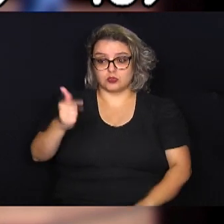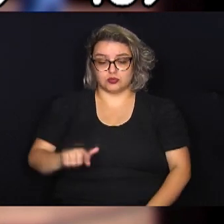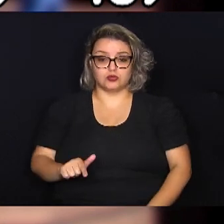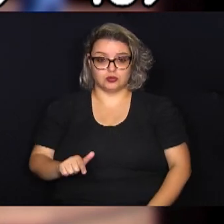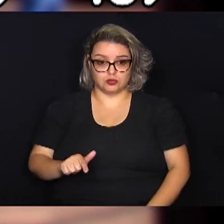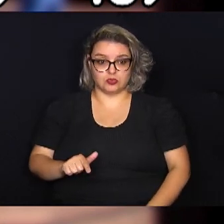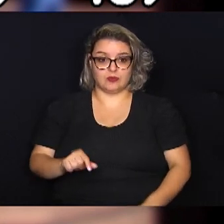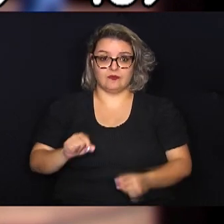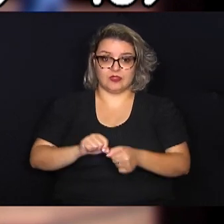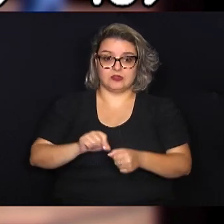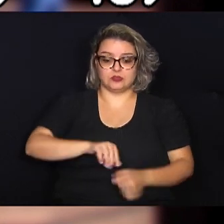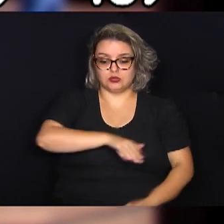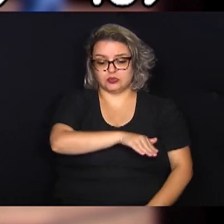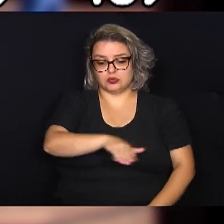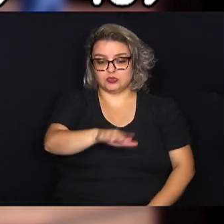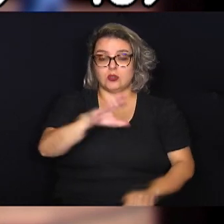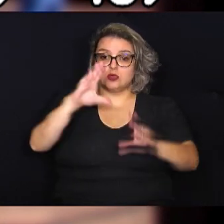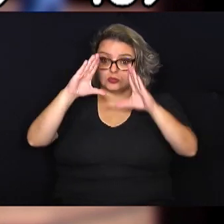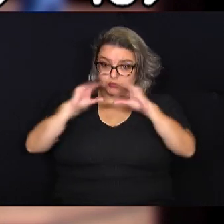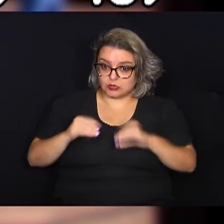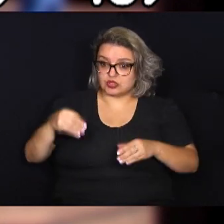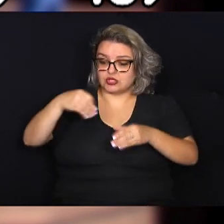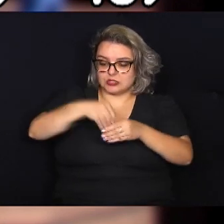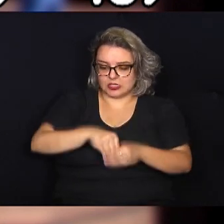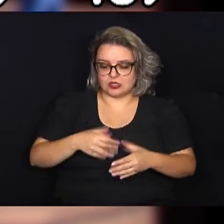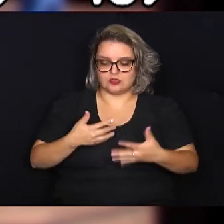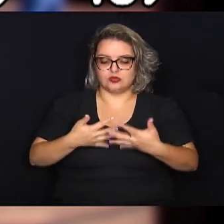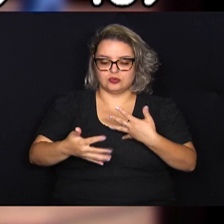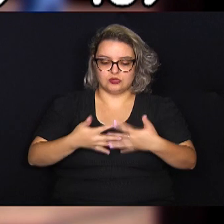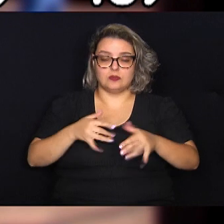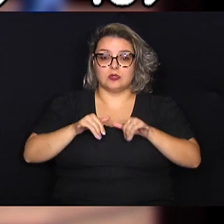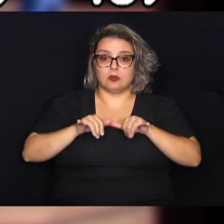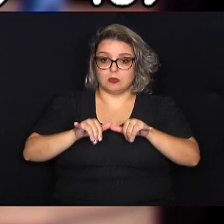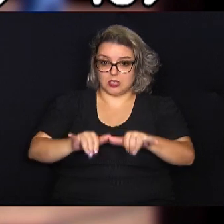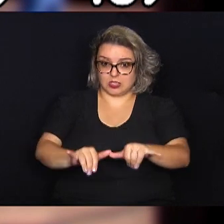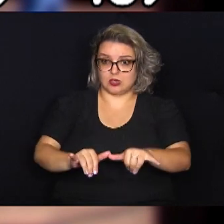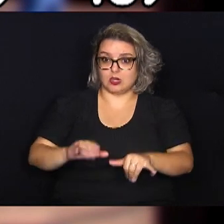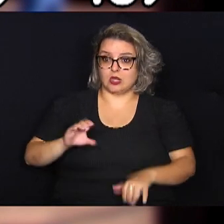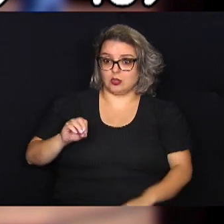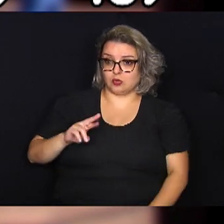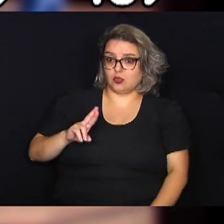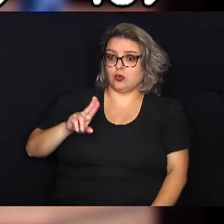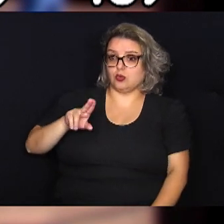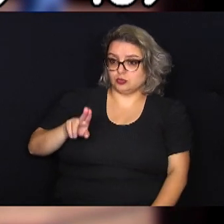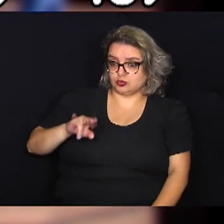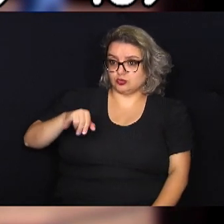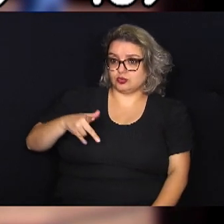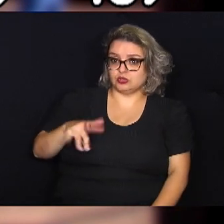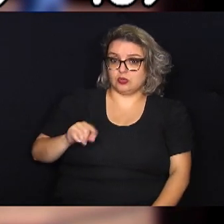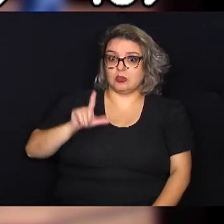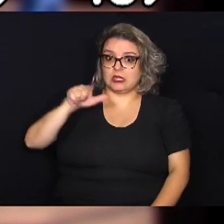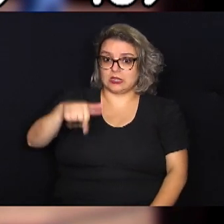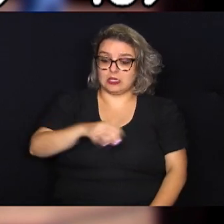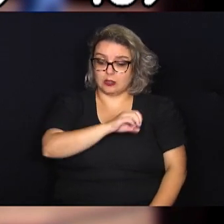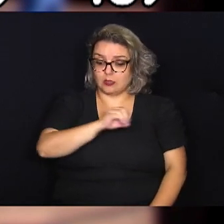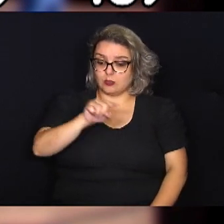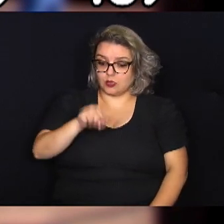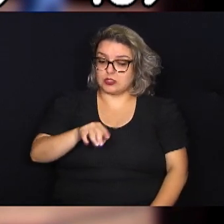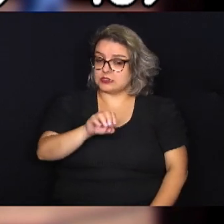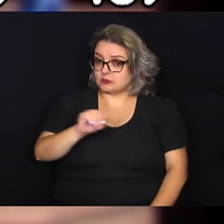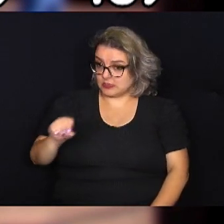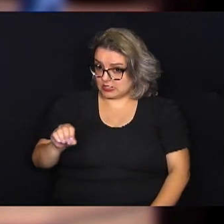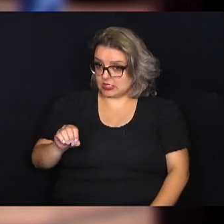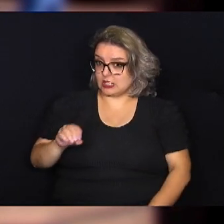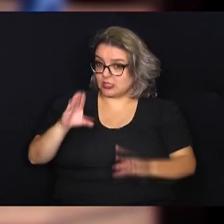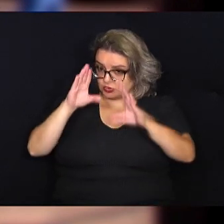fazendo itinerário à noite dentro do mercado. As linhas Corujão são as linhas que funcionam depois da meia-noite. Nós